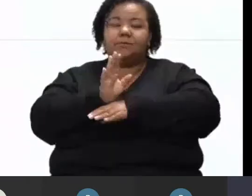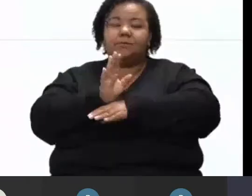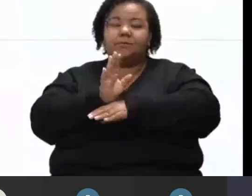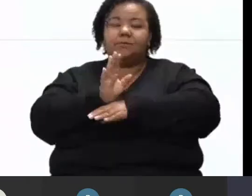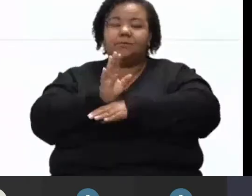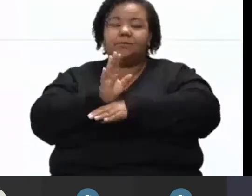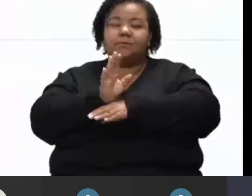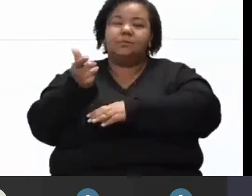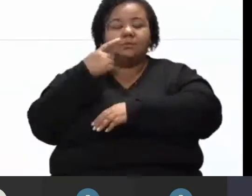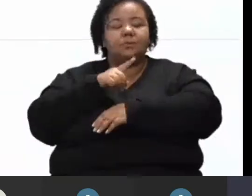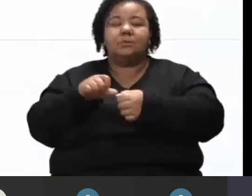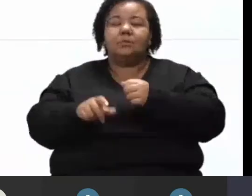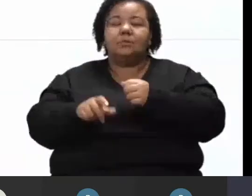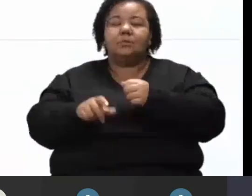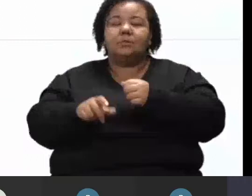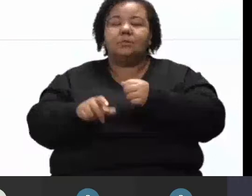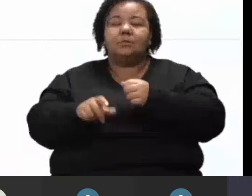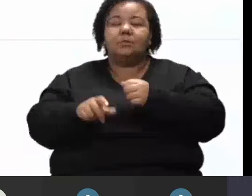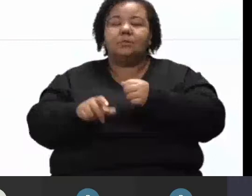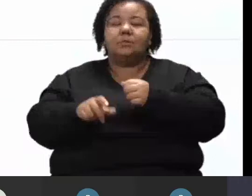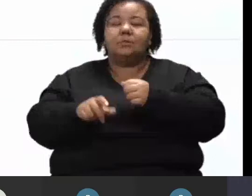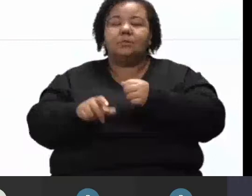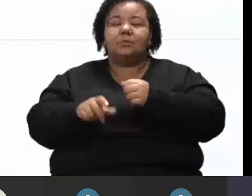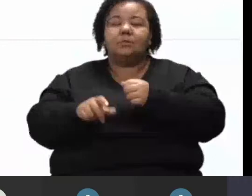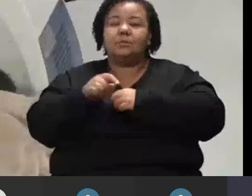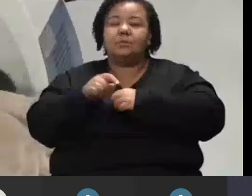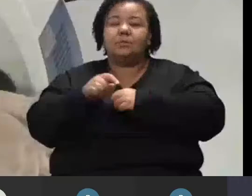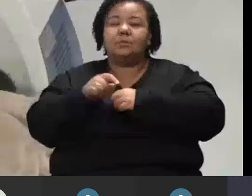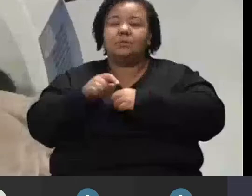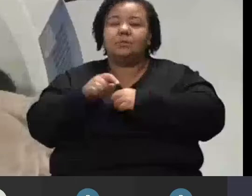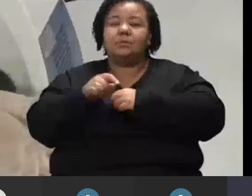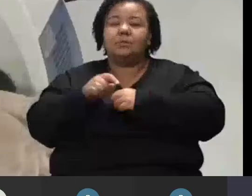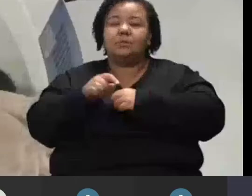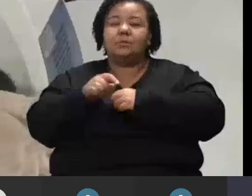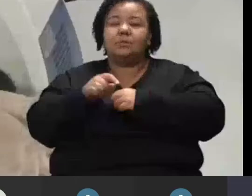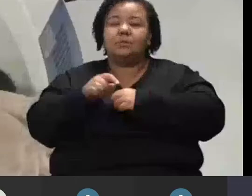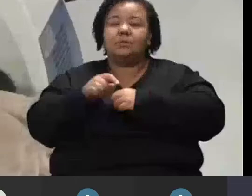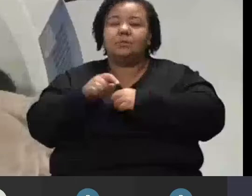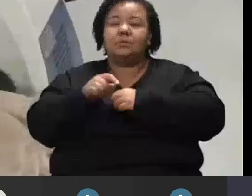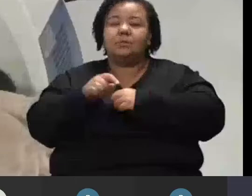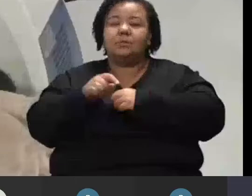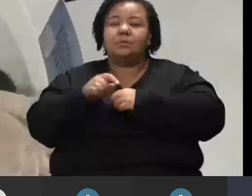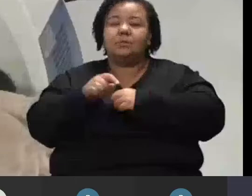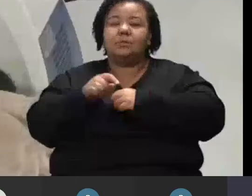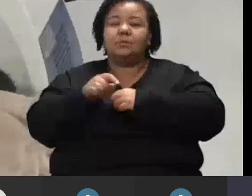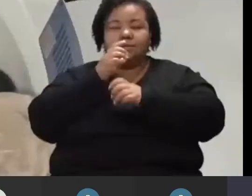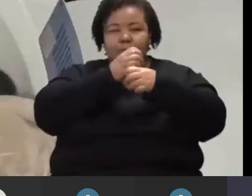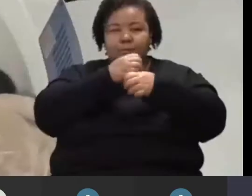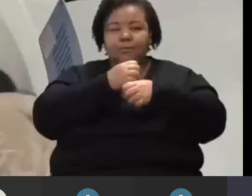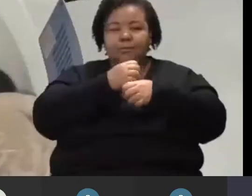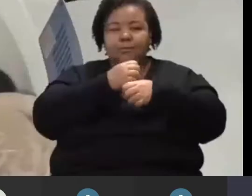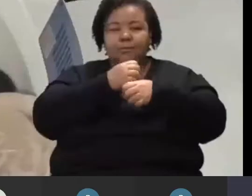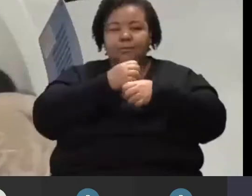ver como é que faz para manusear e manipular o microscópio óptico. Então, ali nós temos o microscópio.